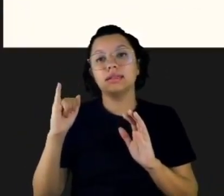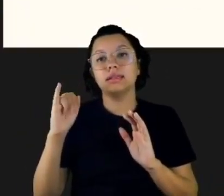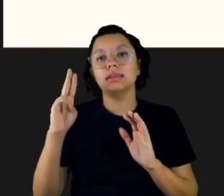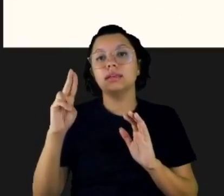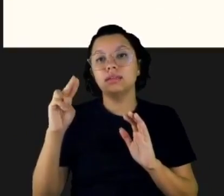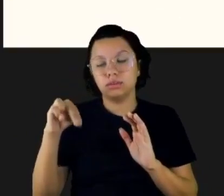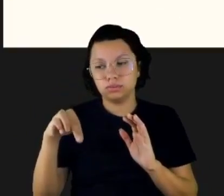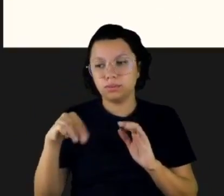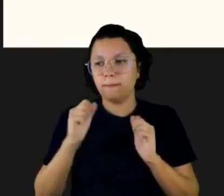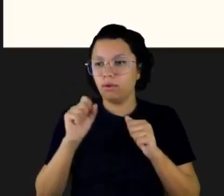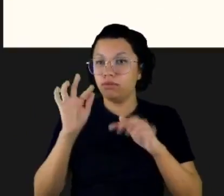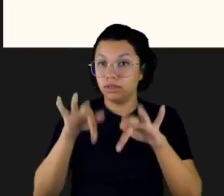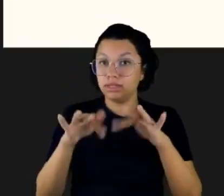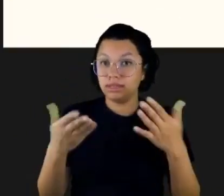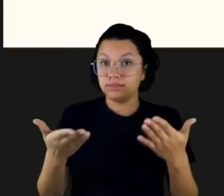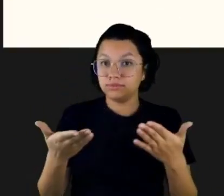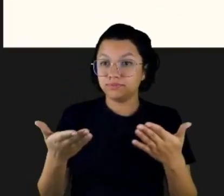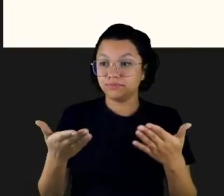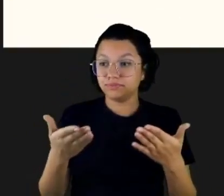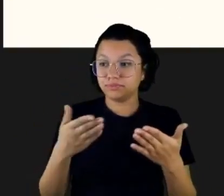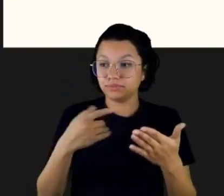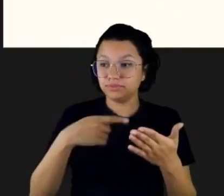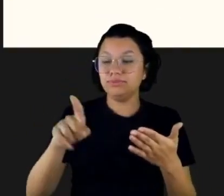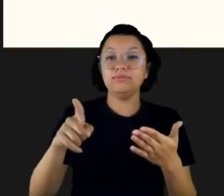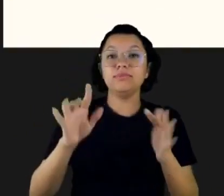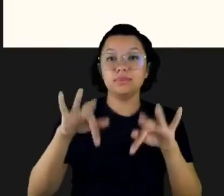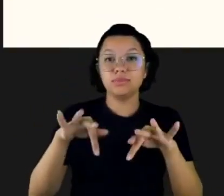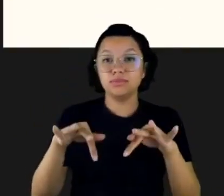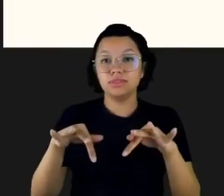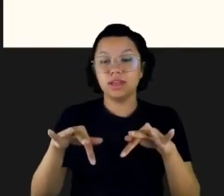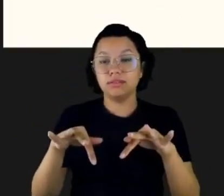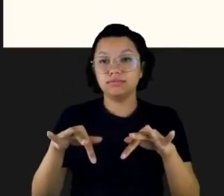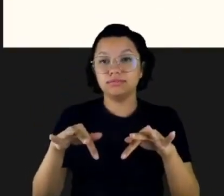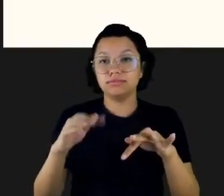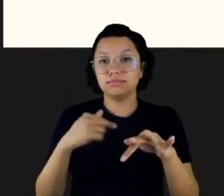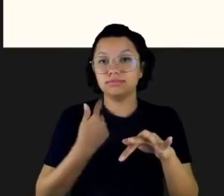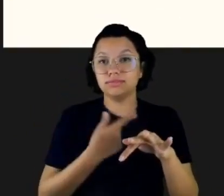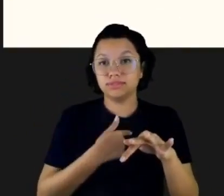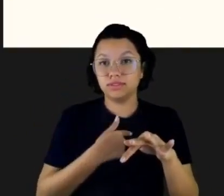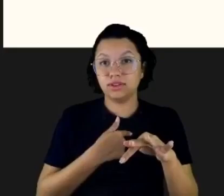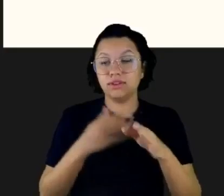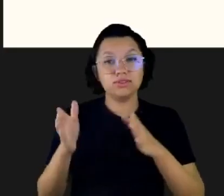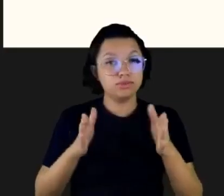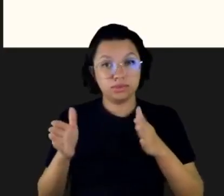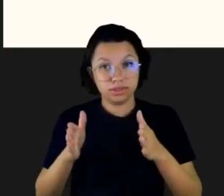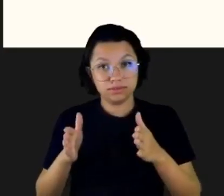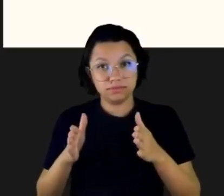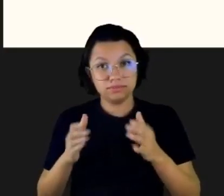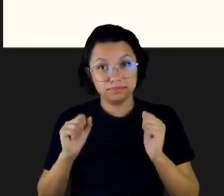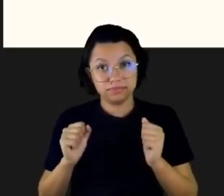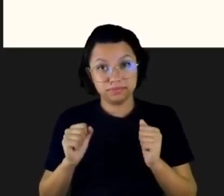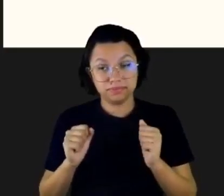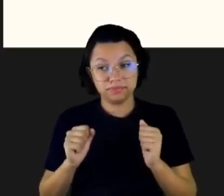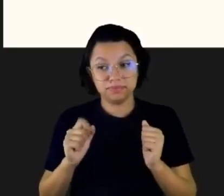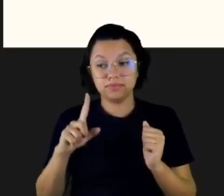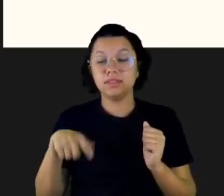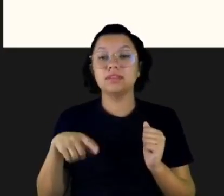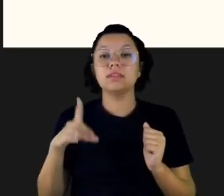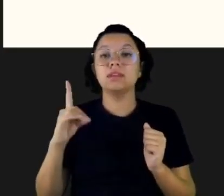finalizar, então, irmos para a parte final do nosso momento, que são as